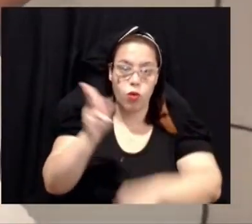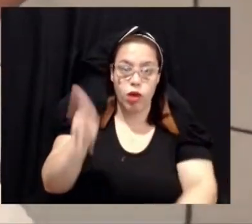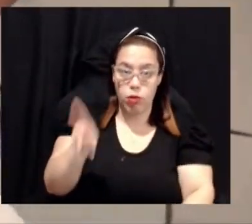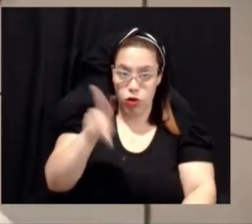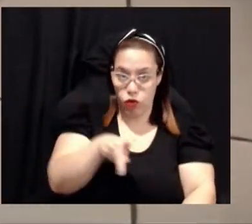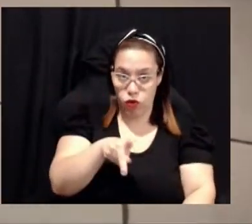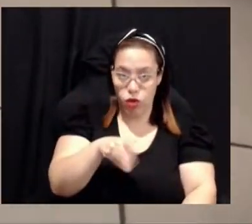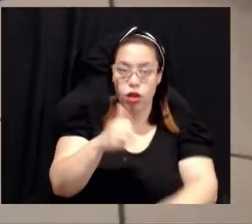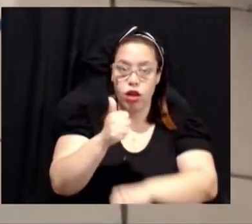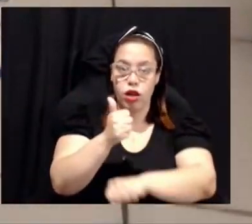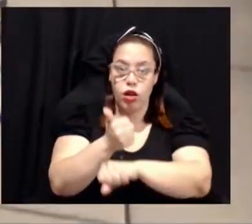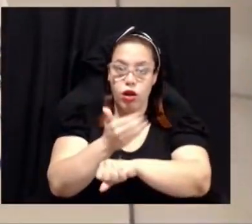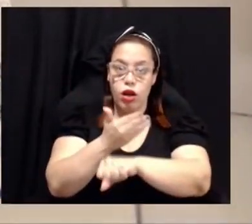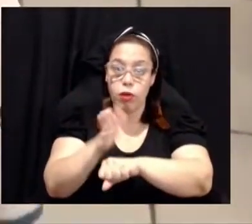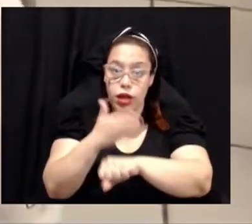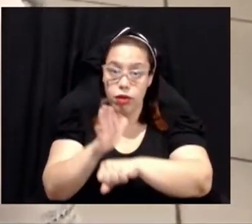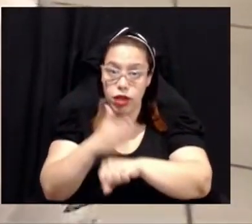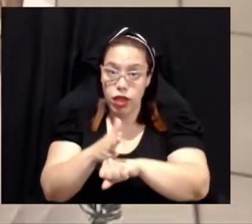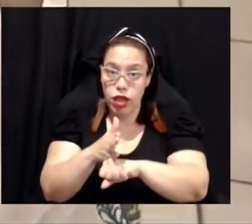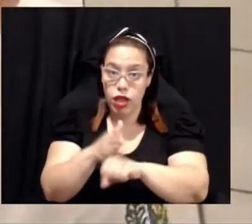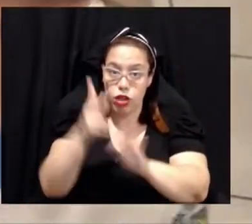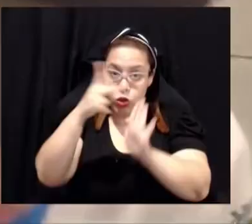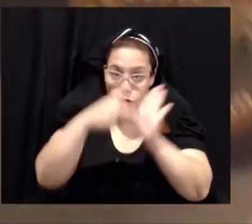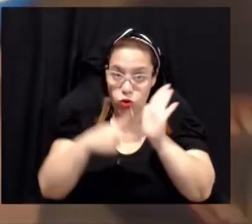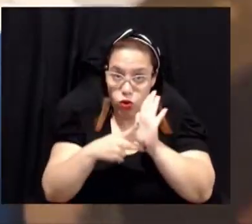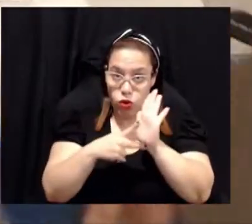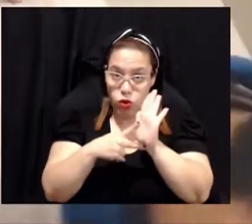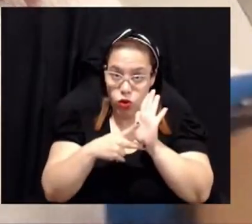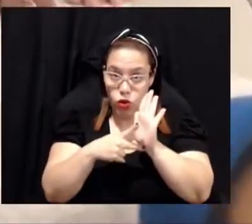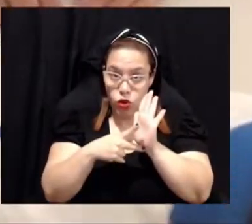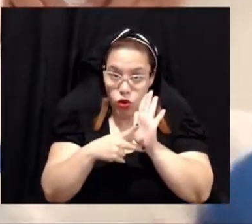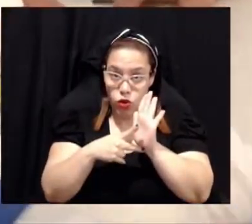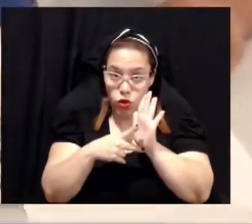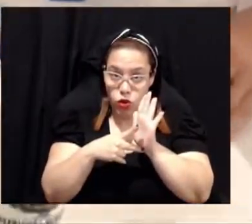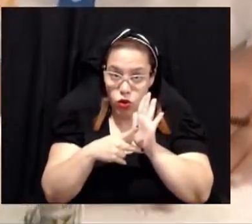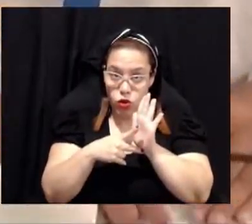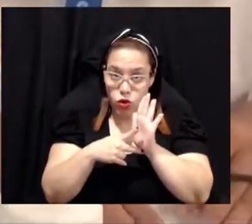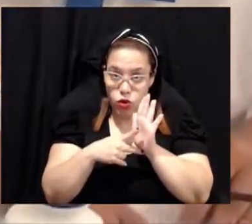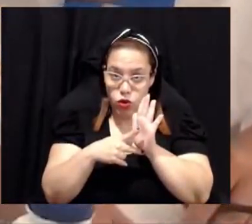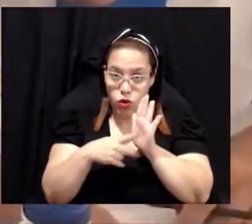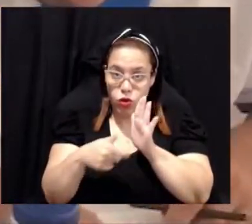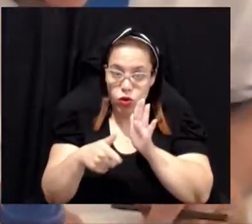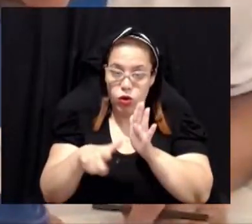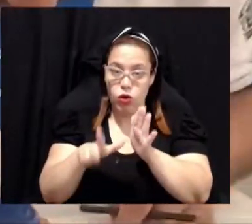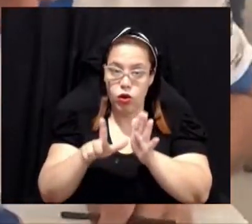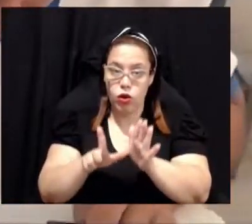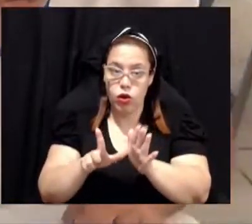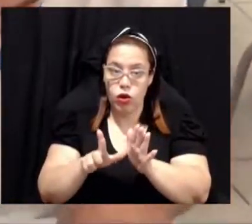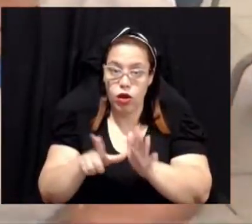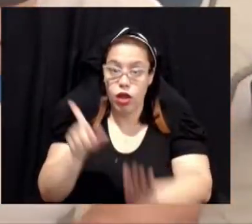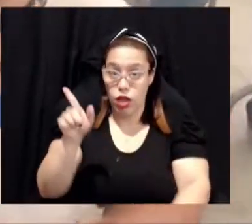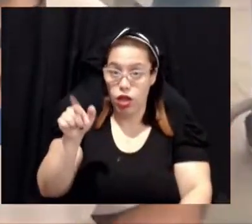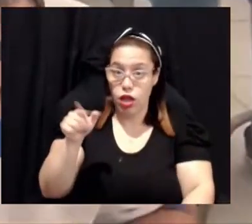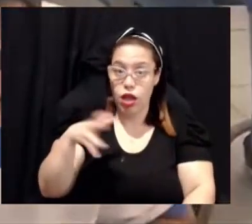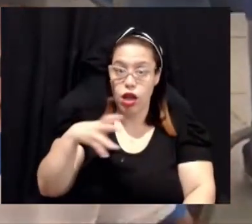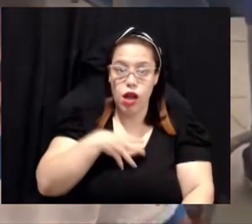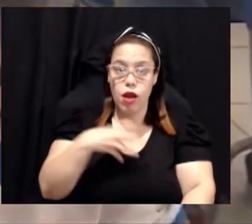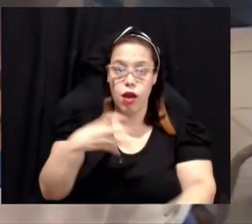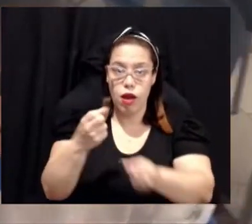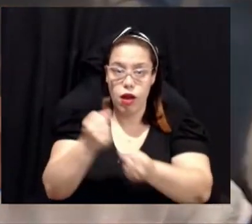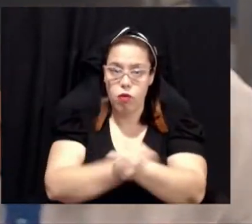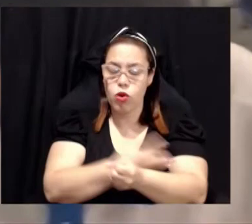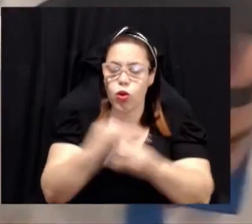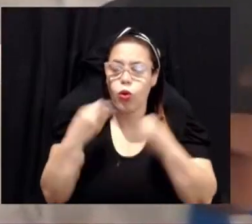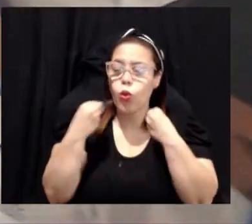Como que é isso que você estava me contando antes da gente entrar no ar, e realmente é sensacional, né? Como que vai